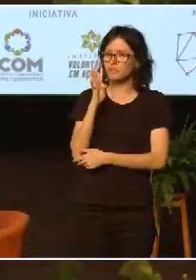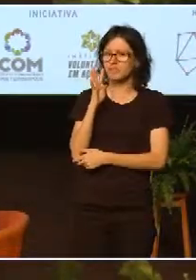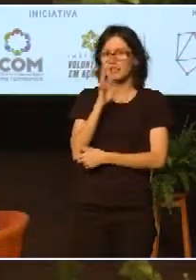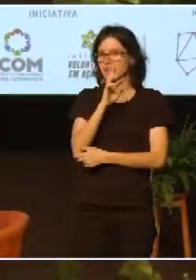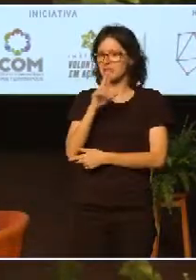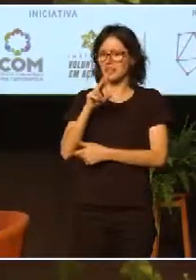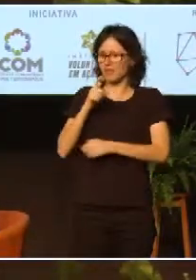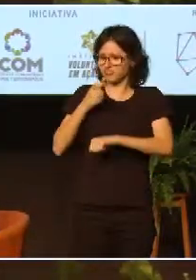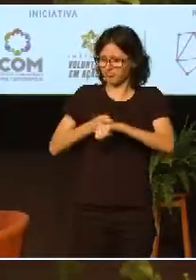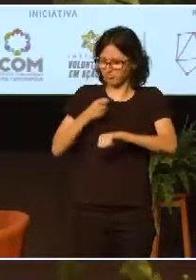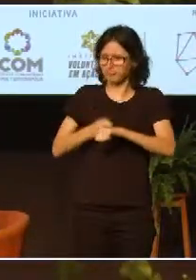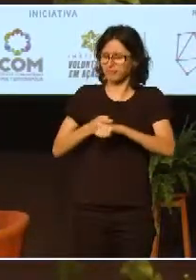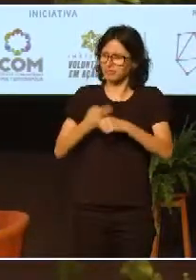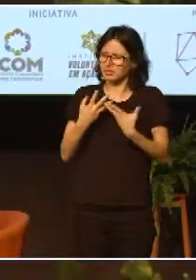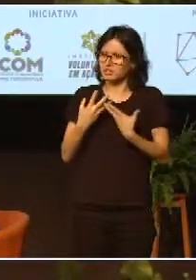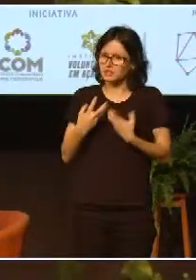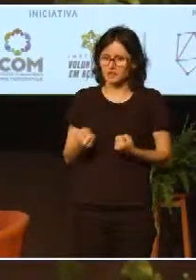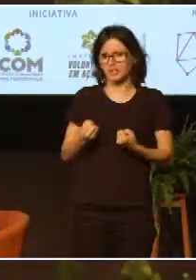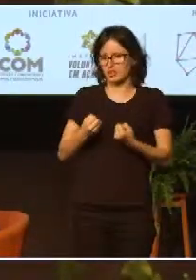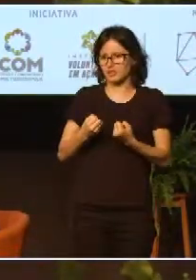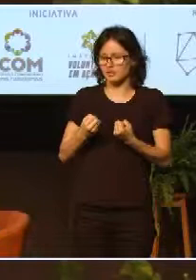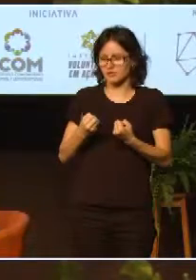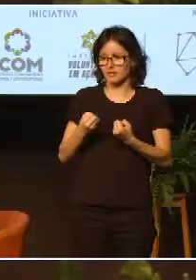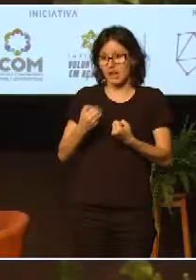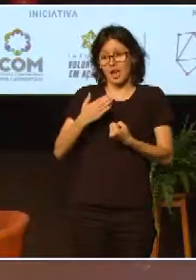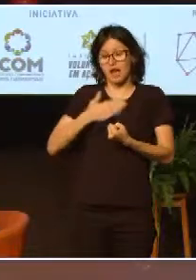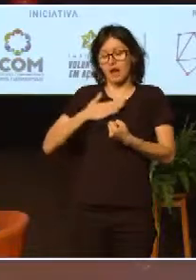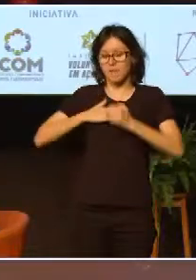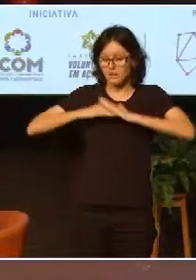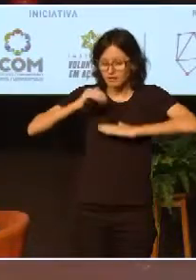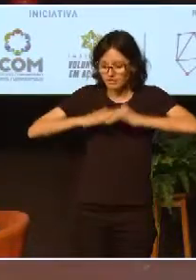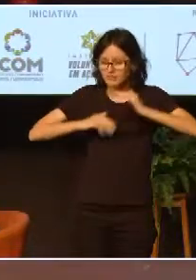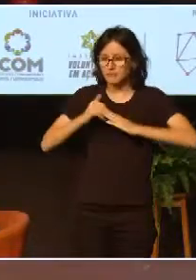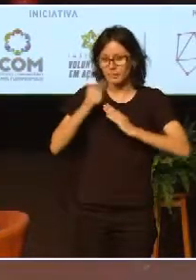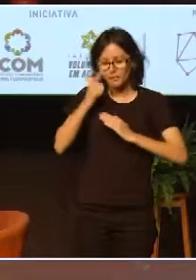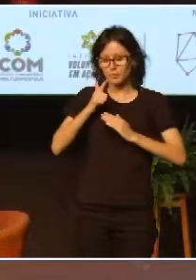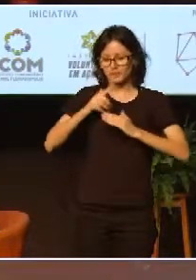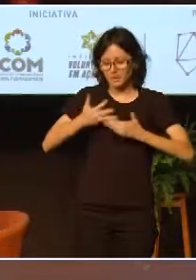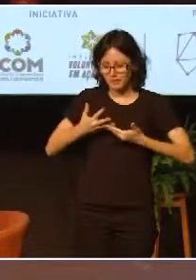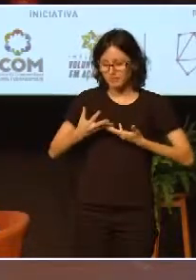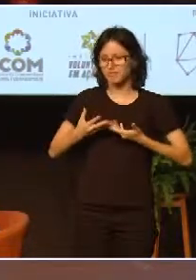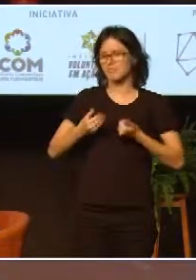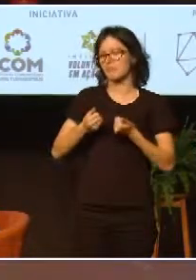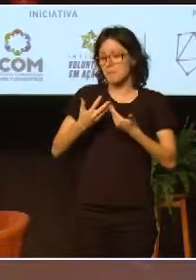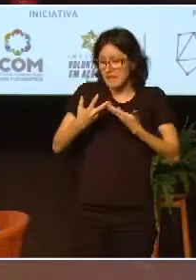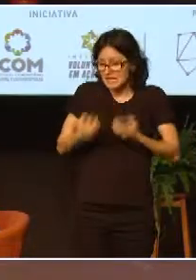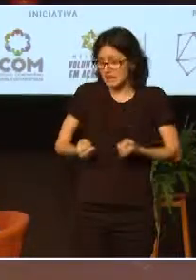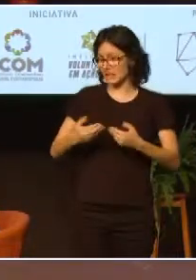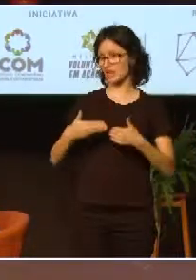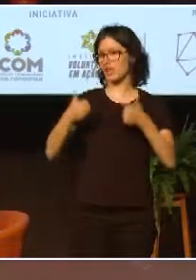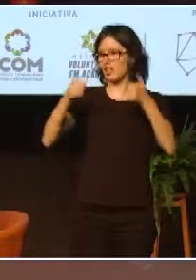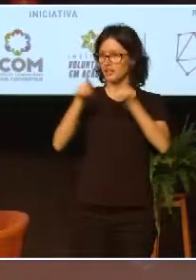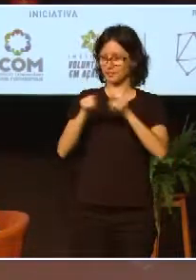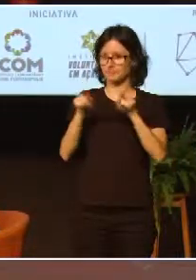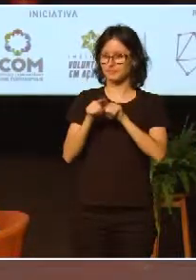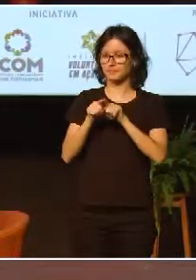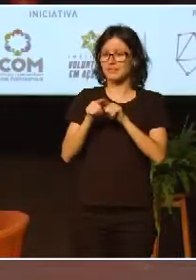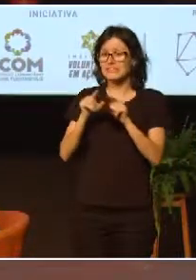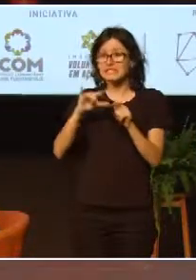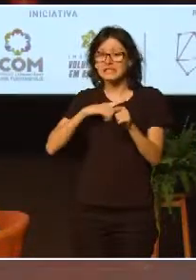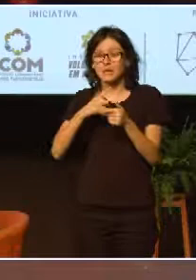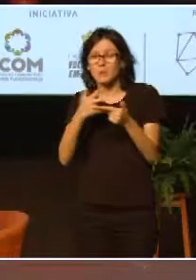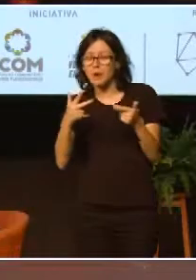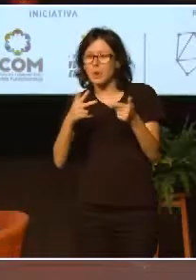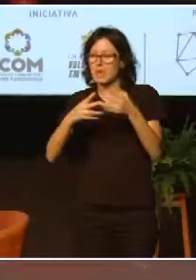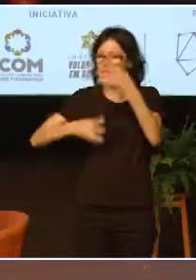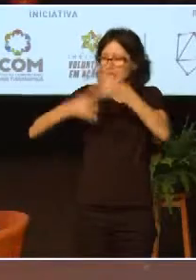seja tão crítica nem tão dura. Esse é o meu exercício de autoconhecimento todos os dias. E quando tem alguma coisa que atrapalha esse